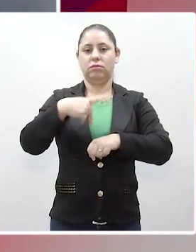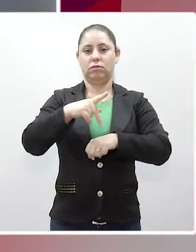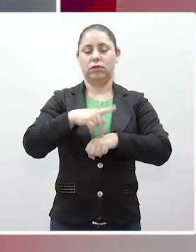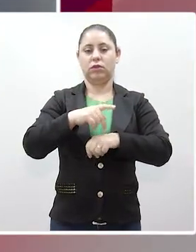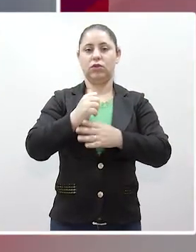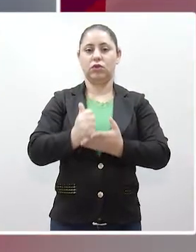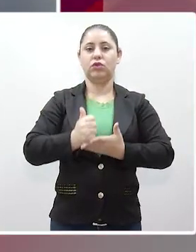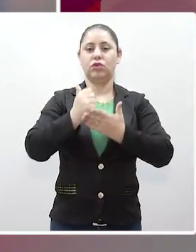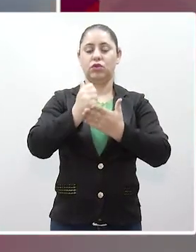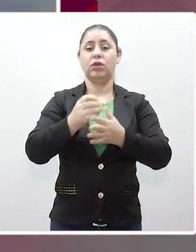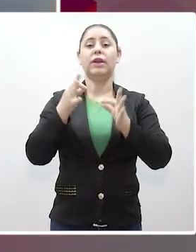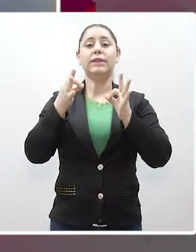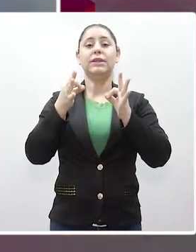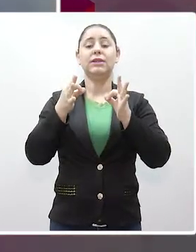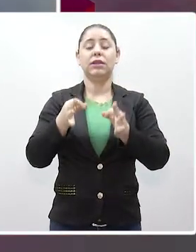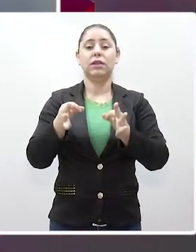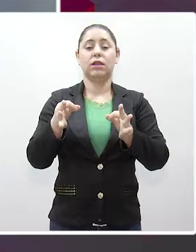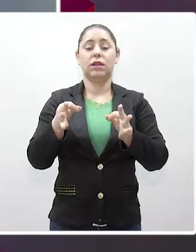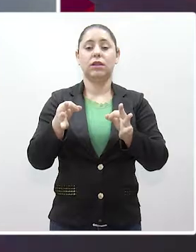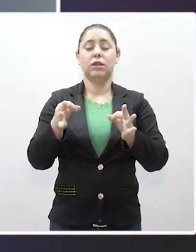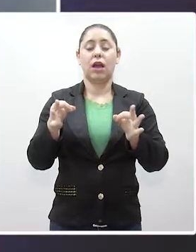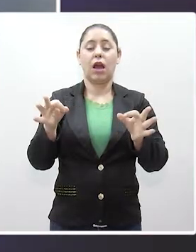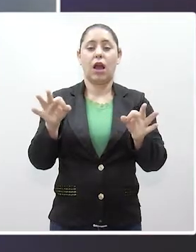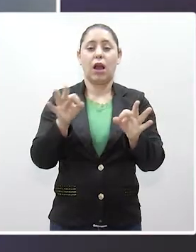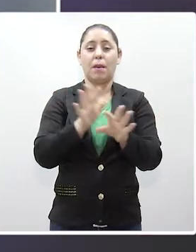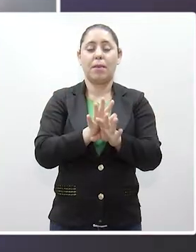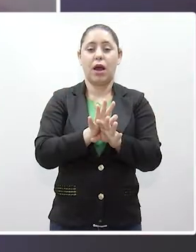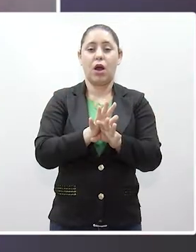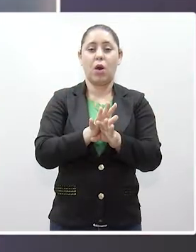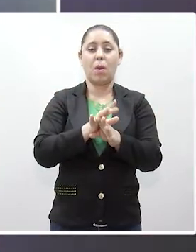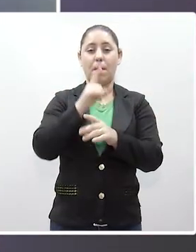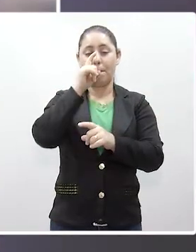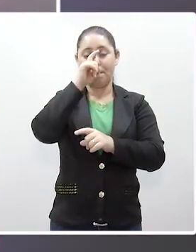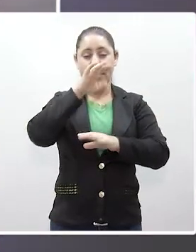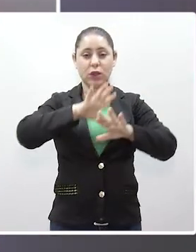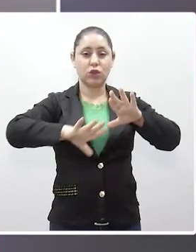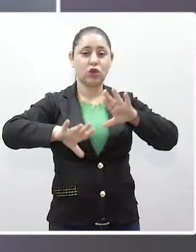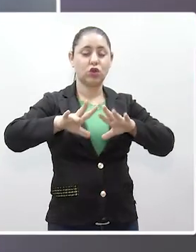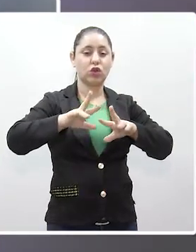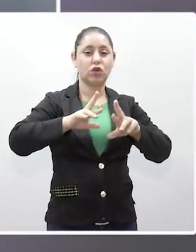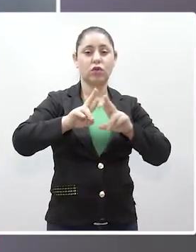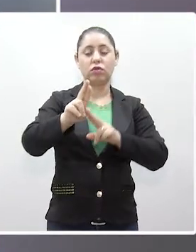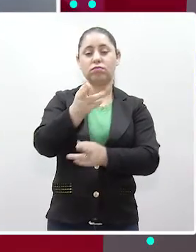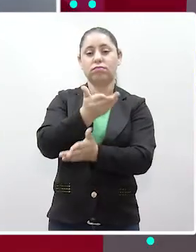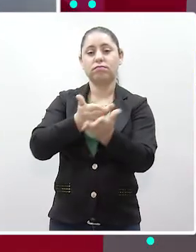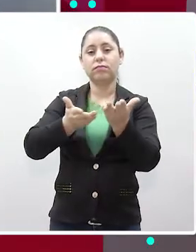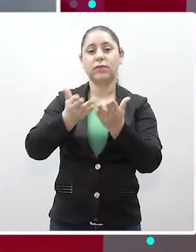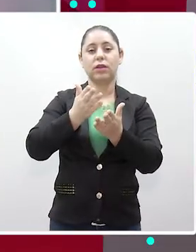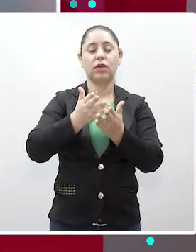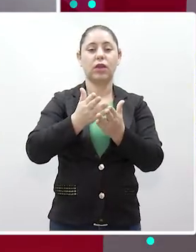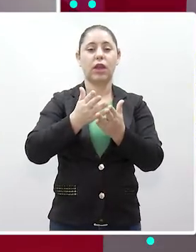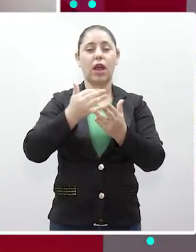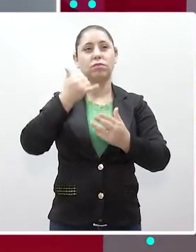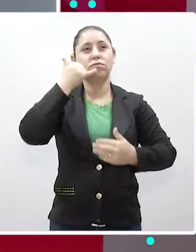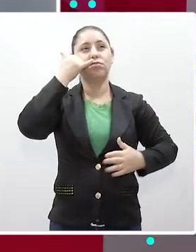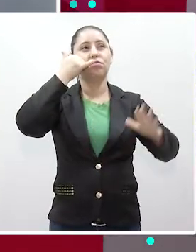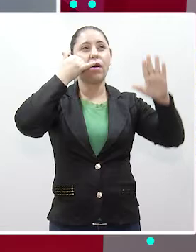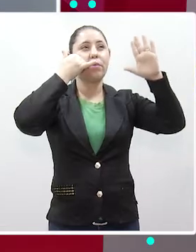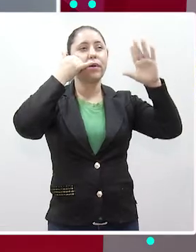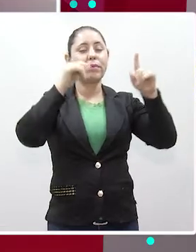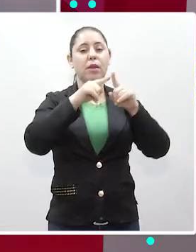país, isso ajudaria com certeza a diminuir o risco do país, a diminuir, a controlar a desvalorização do câmbio e essa